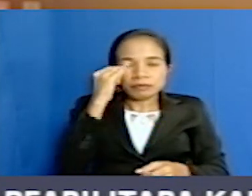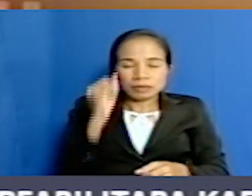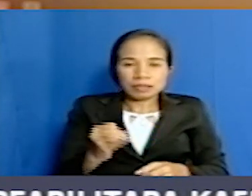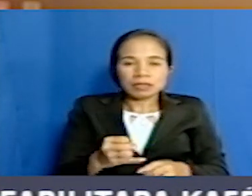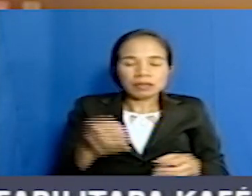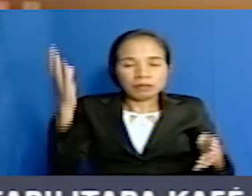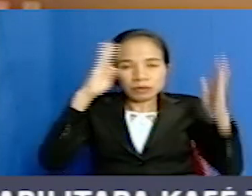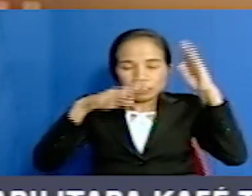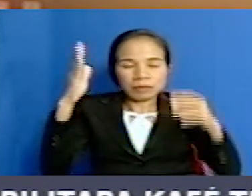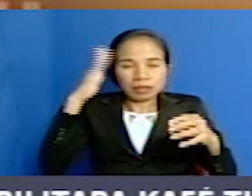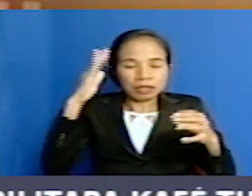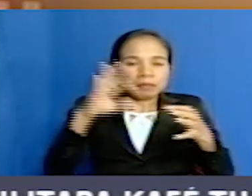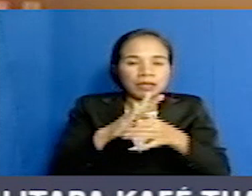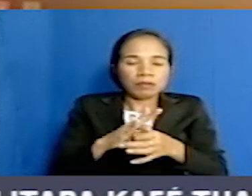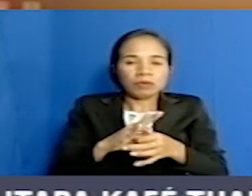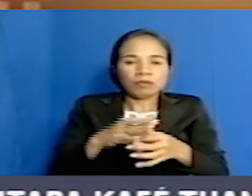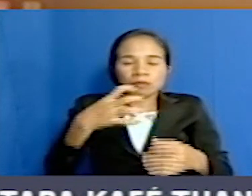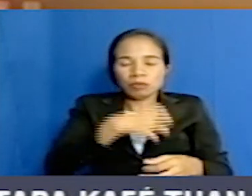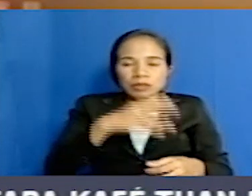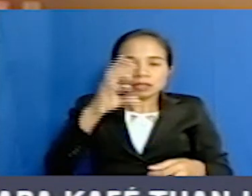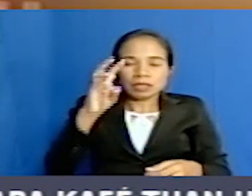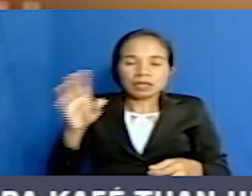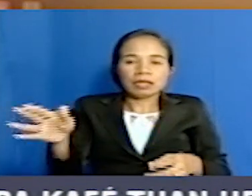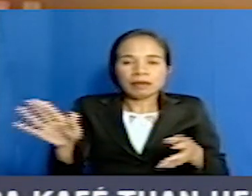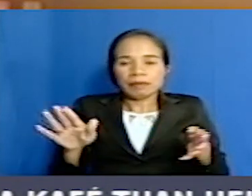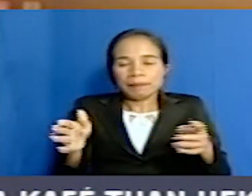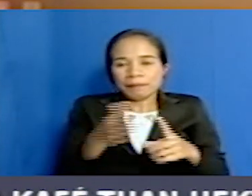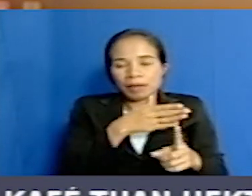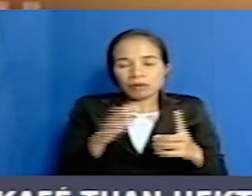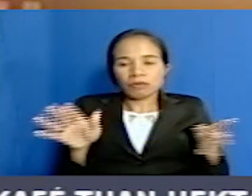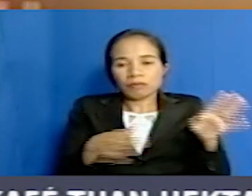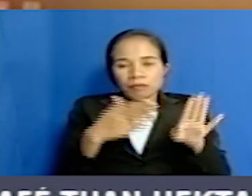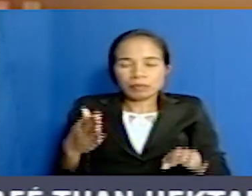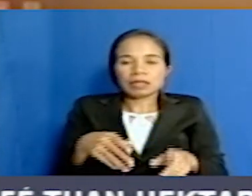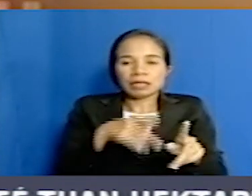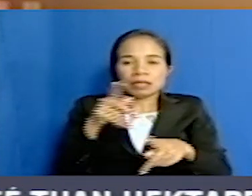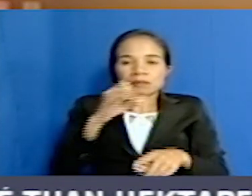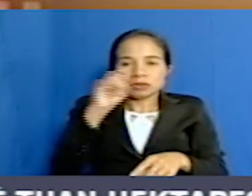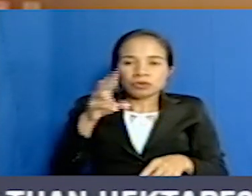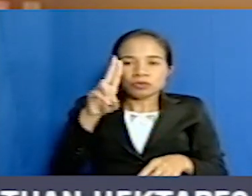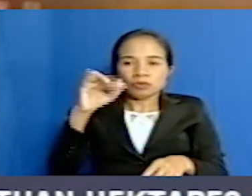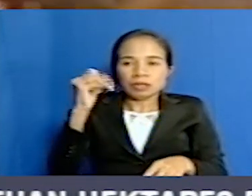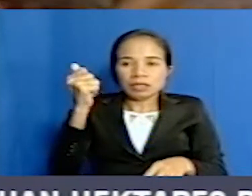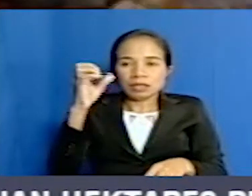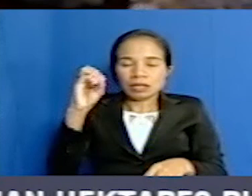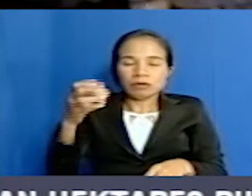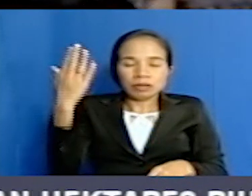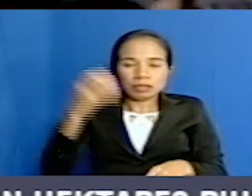de desconfia membro polícia Nainen Bakumate, cidadão Juliano Amaral e a sua Iloro.